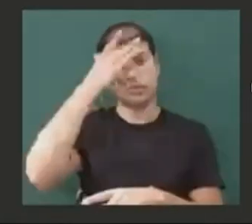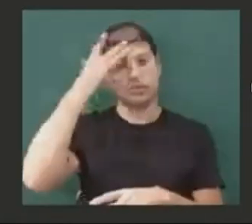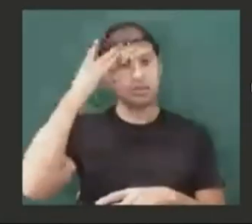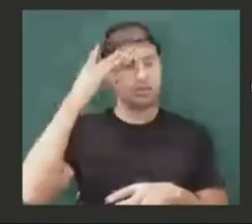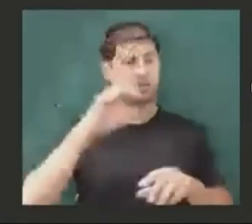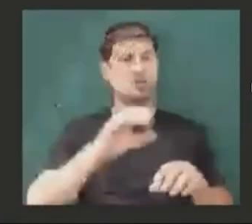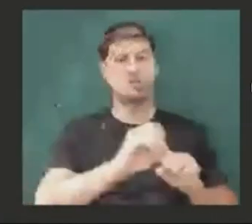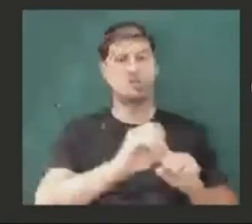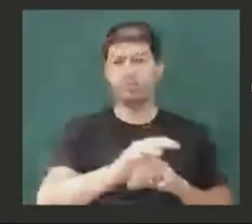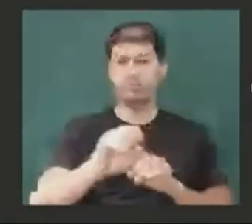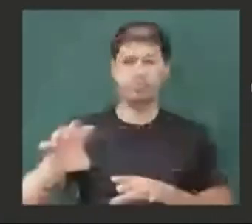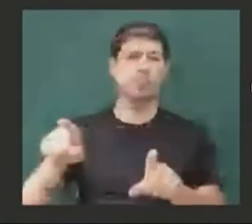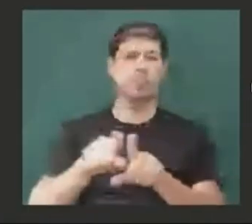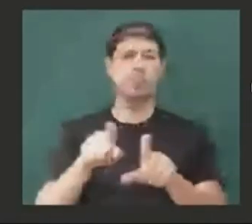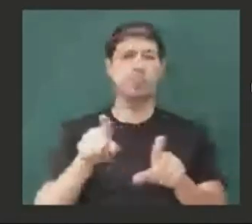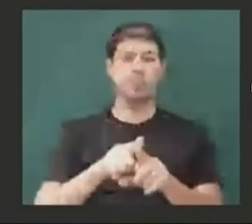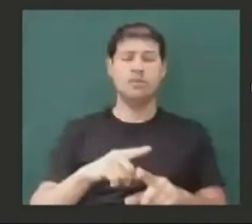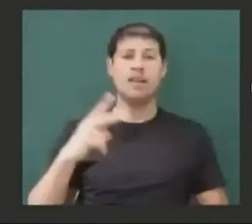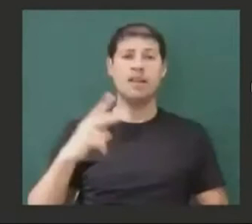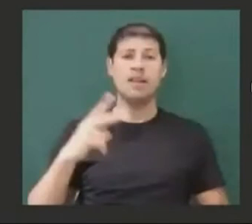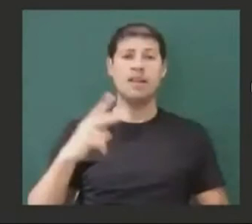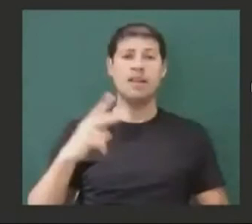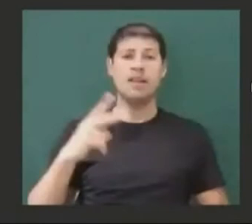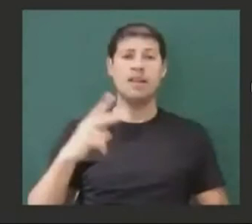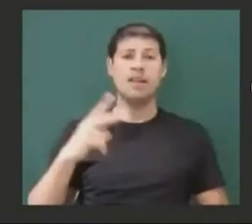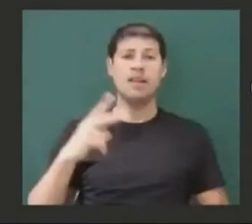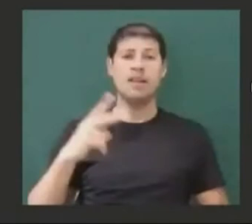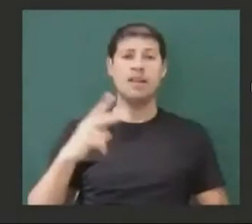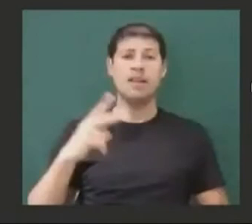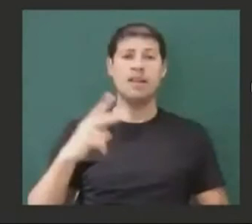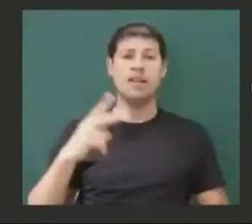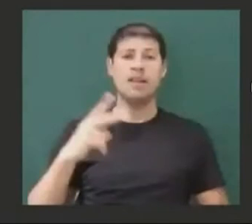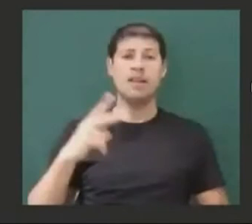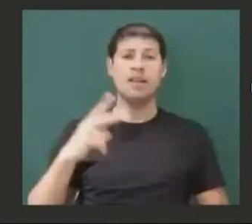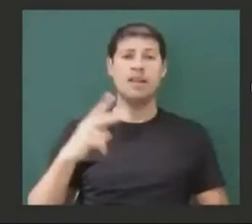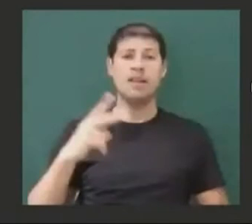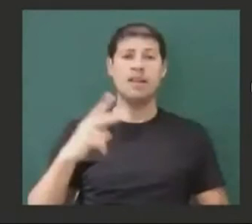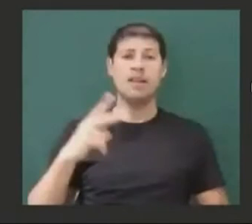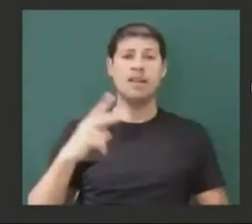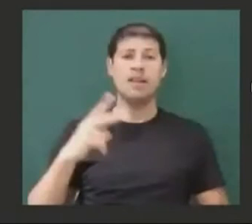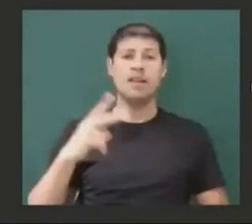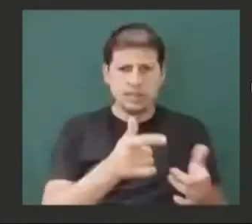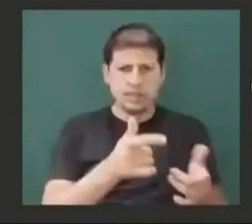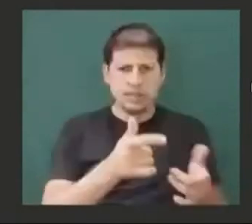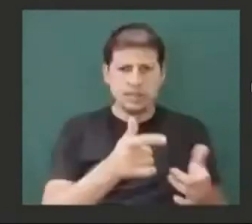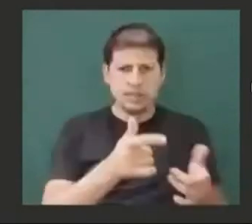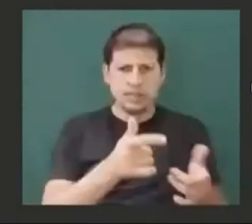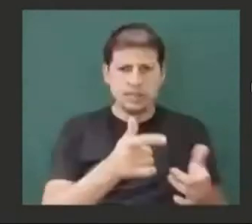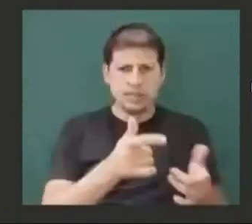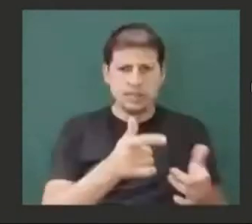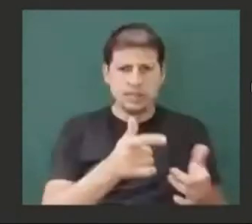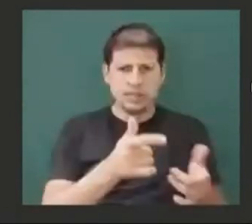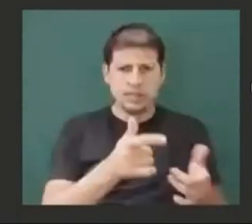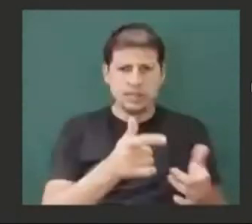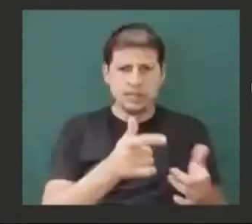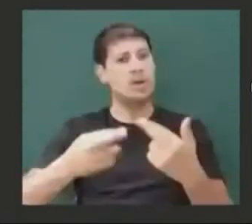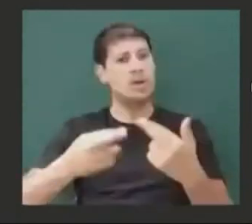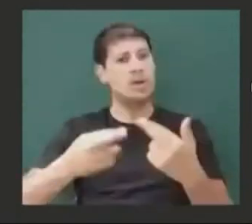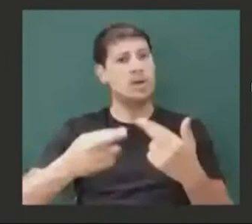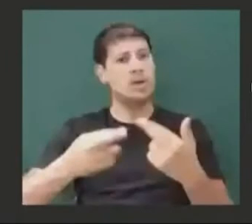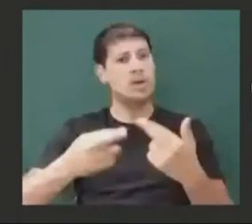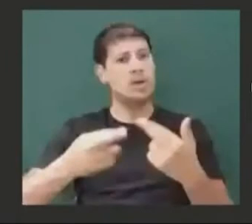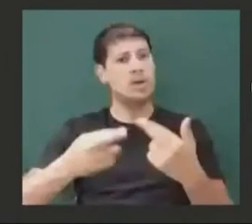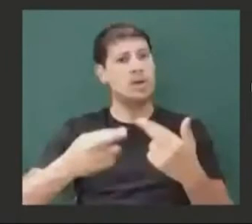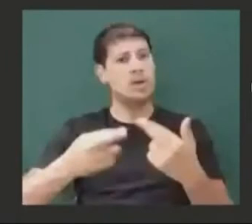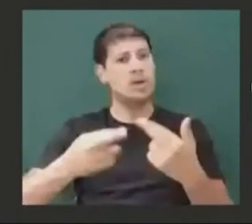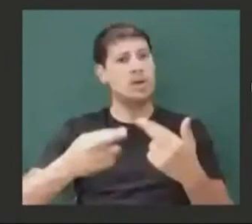e difunde o valor social dos resíduos, que garante trabalho e renda para profissionais da reciclagem, assim como a